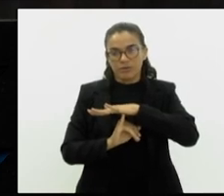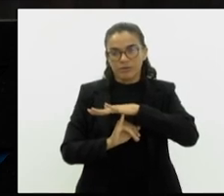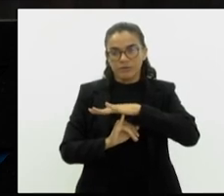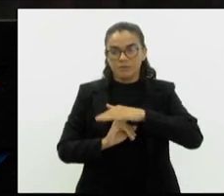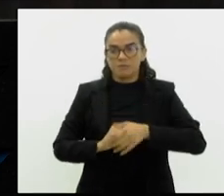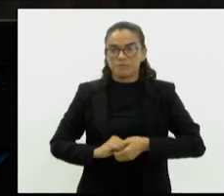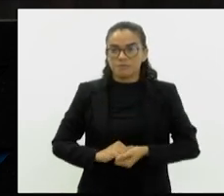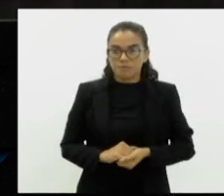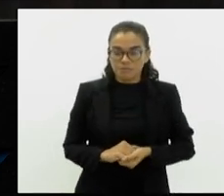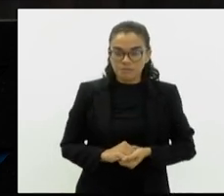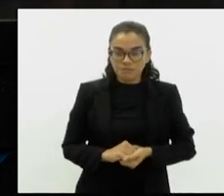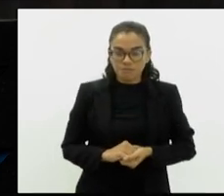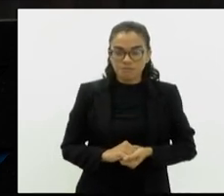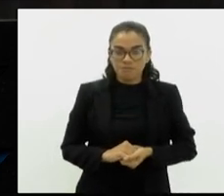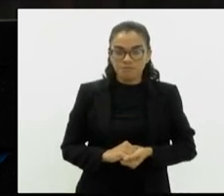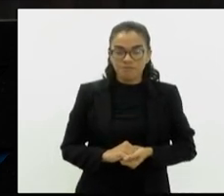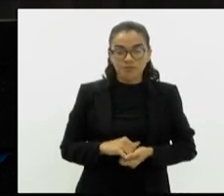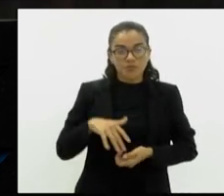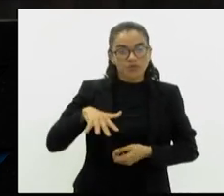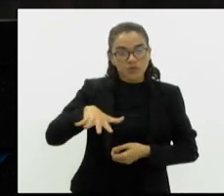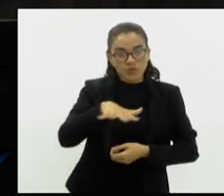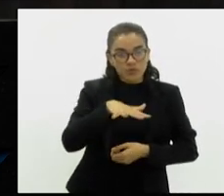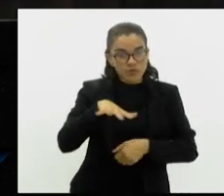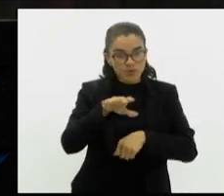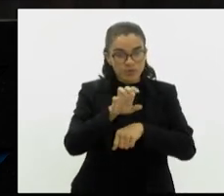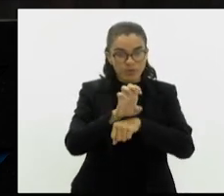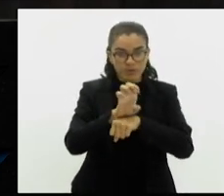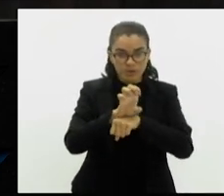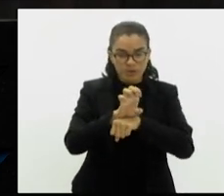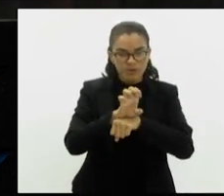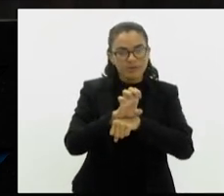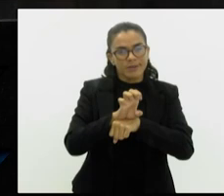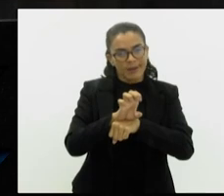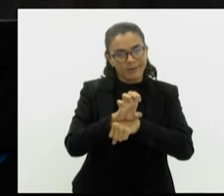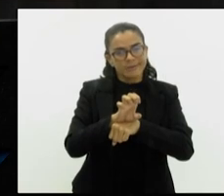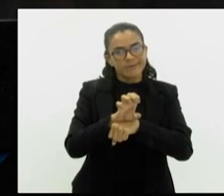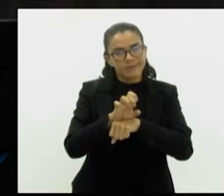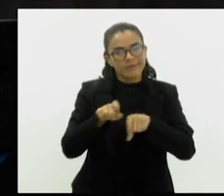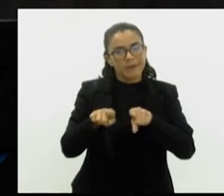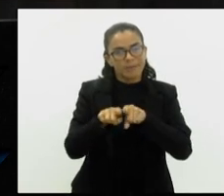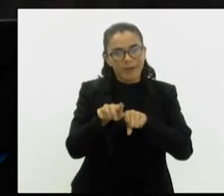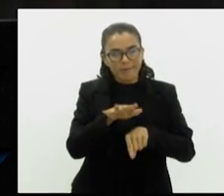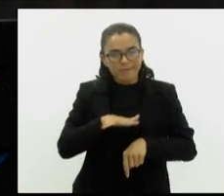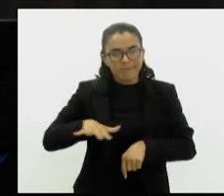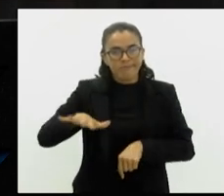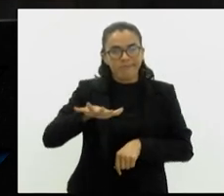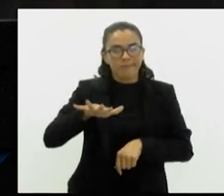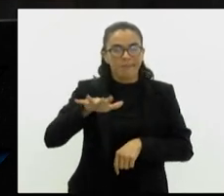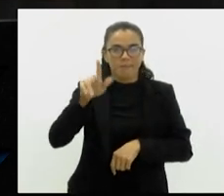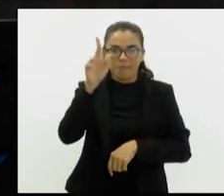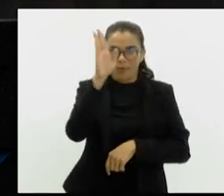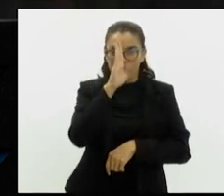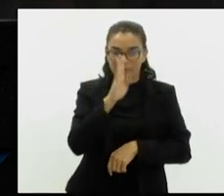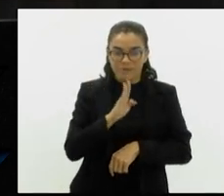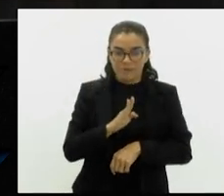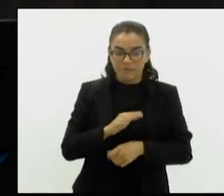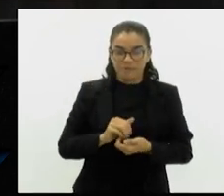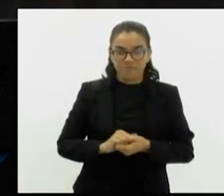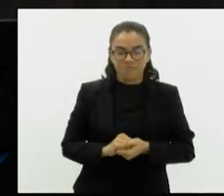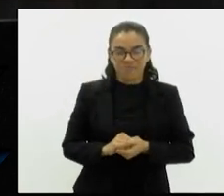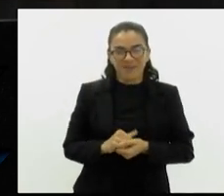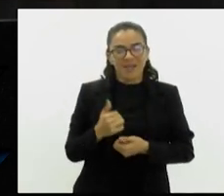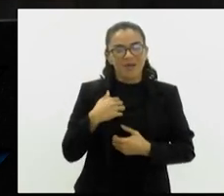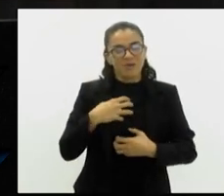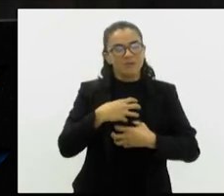instituições do nosso estado e de nosso país fica até